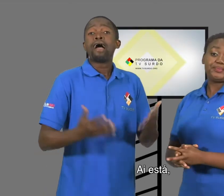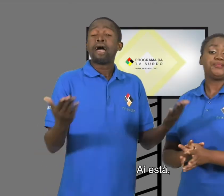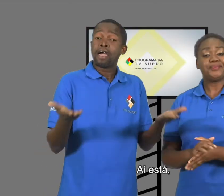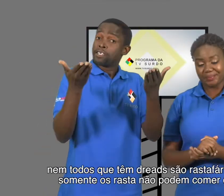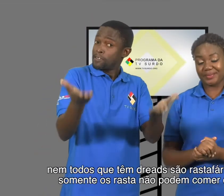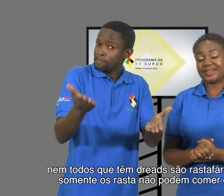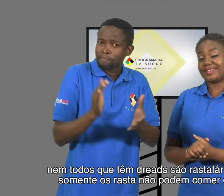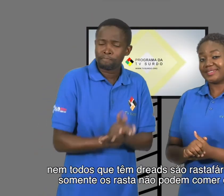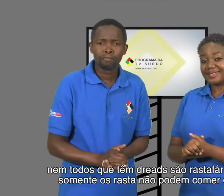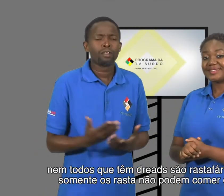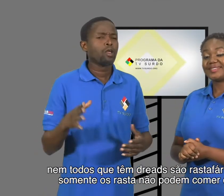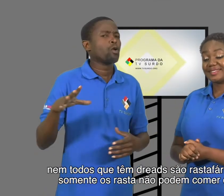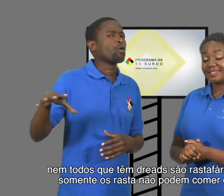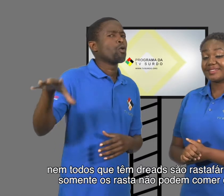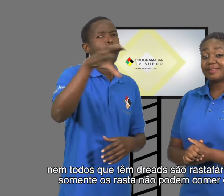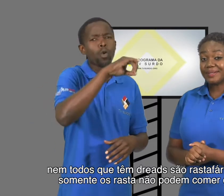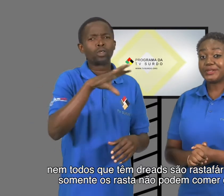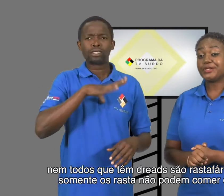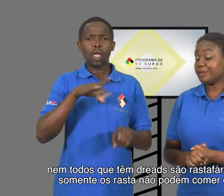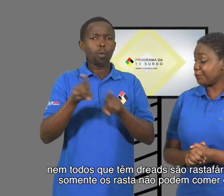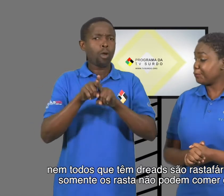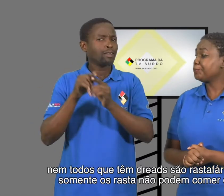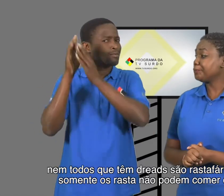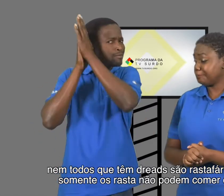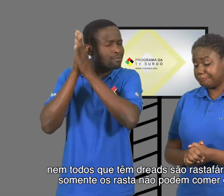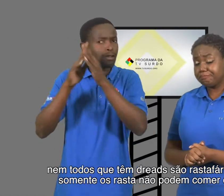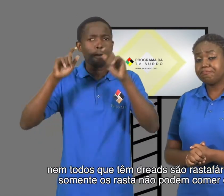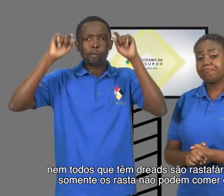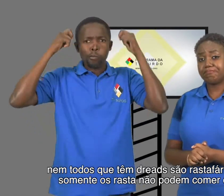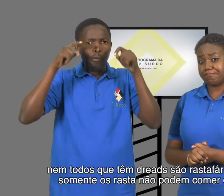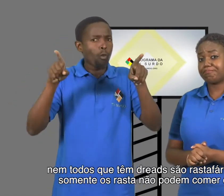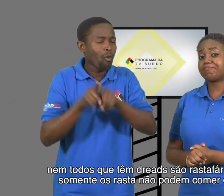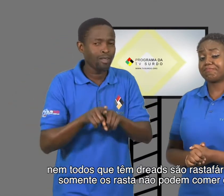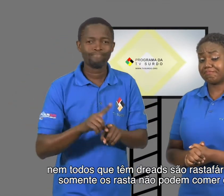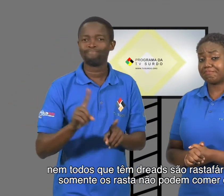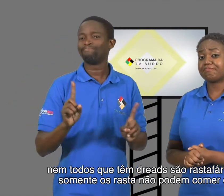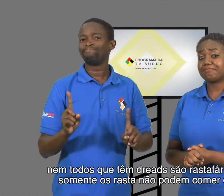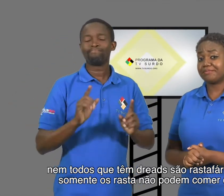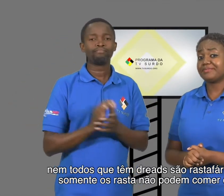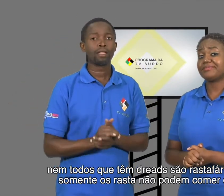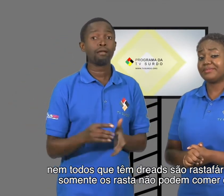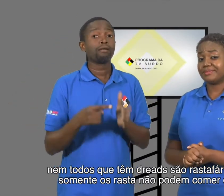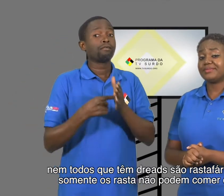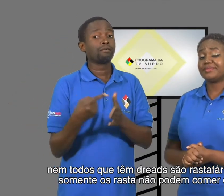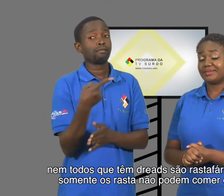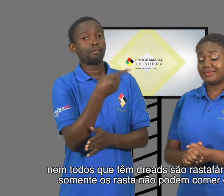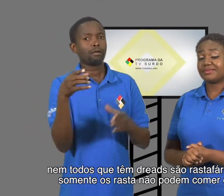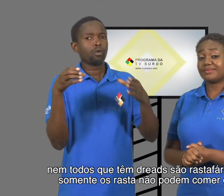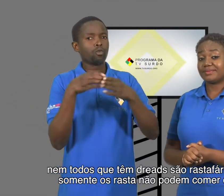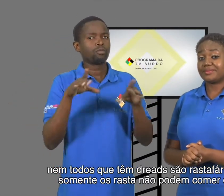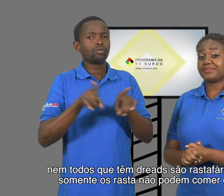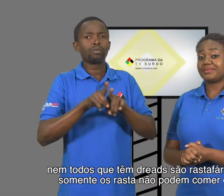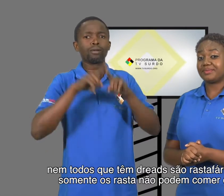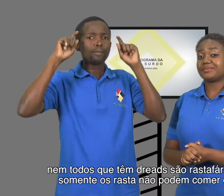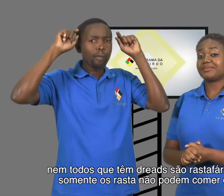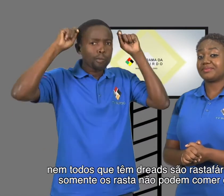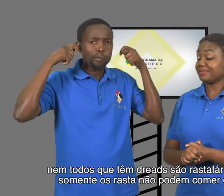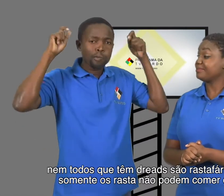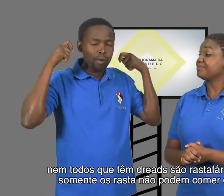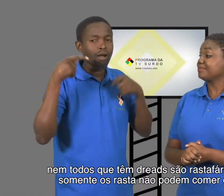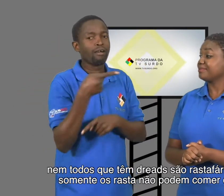Aí está. Nem todos que têm dreads são rastafari. Então, somente os rastas